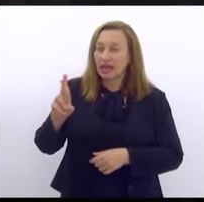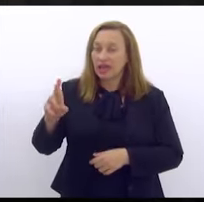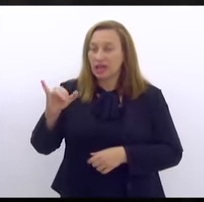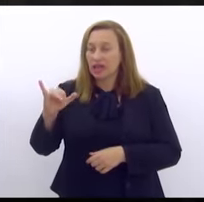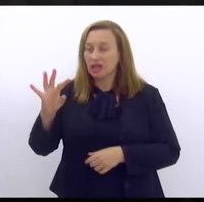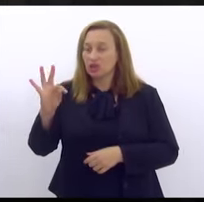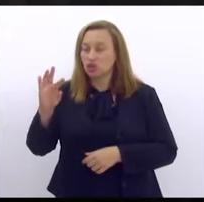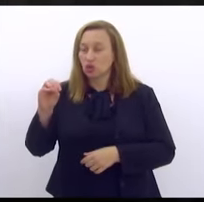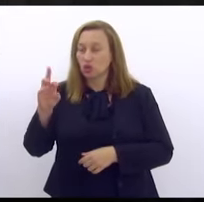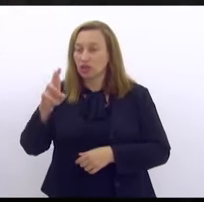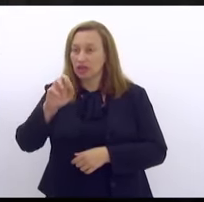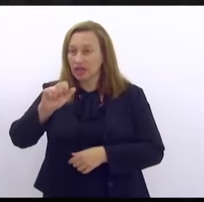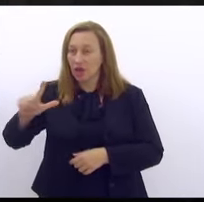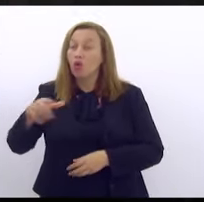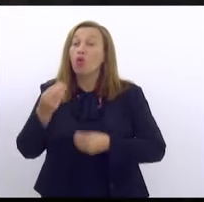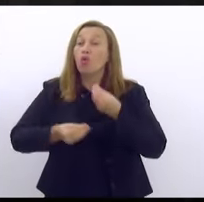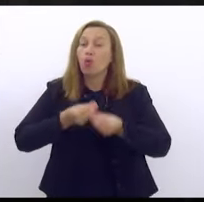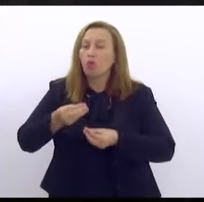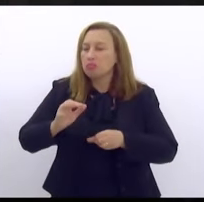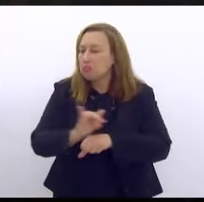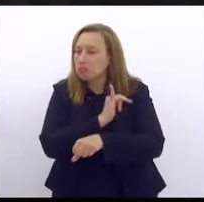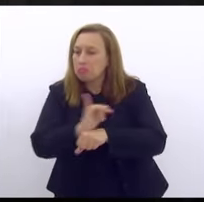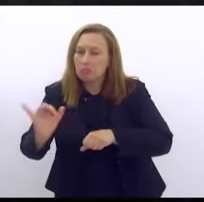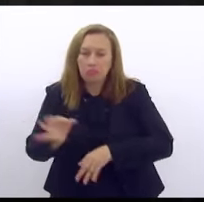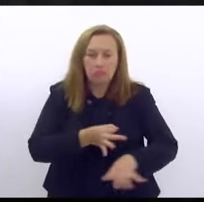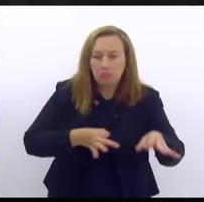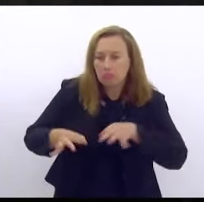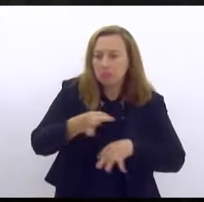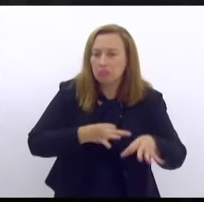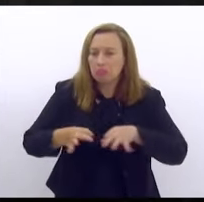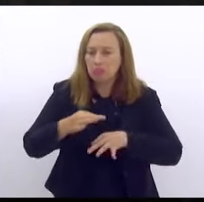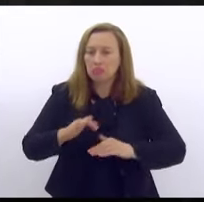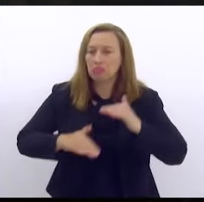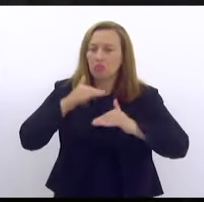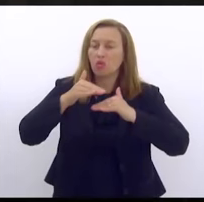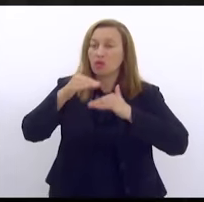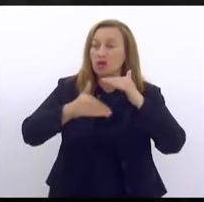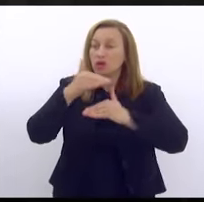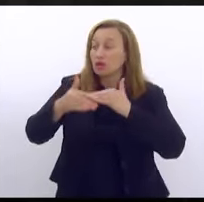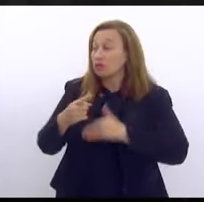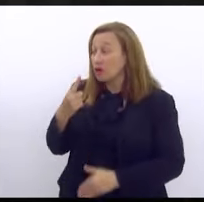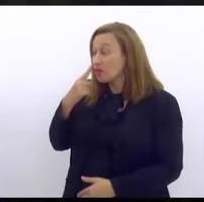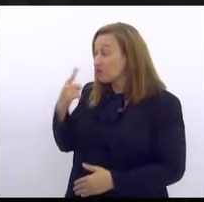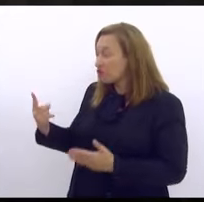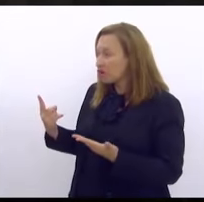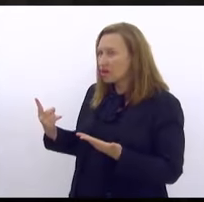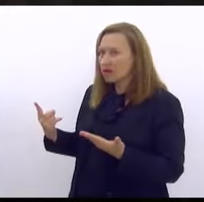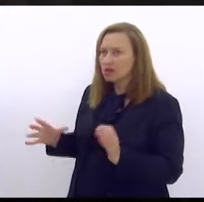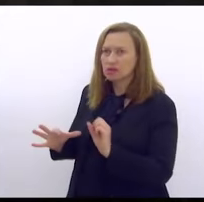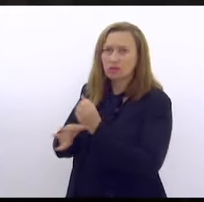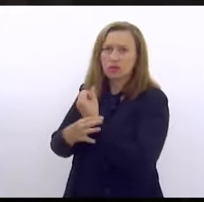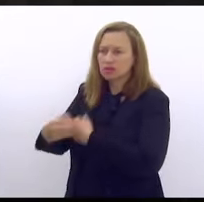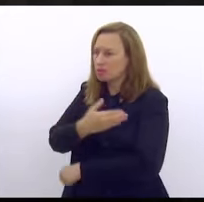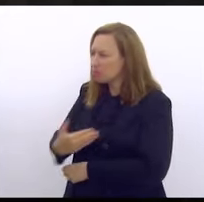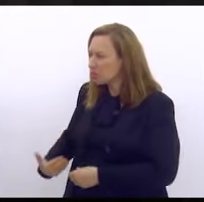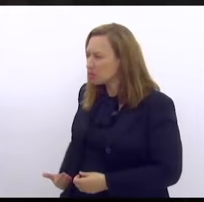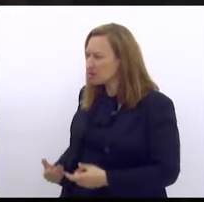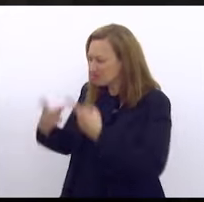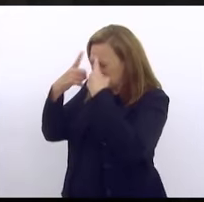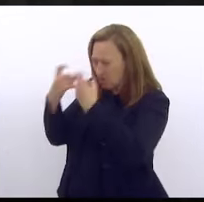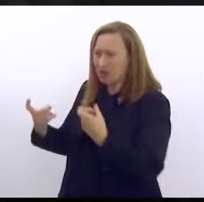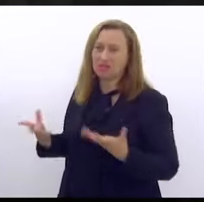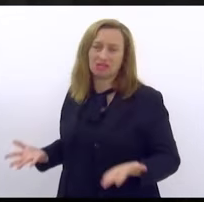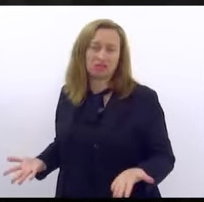plano estratégico de desenvolvimento no caos que vive a segurança pública? Não